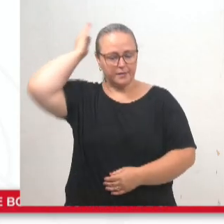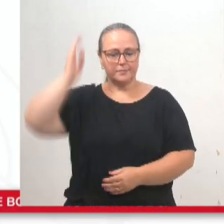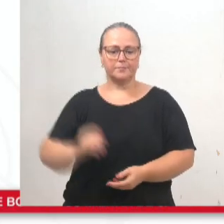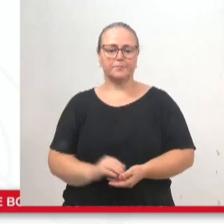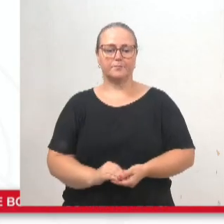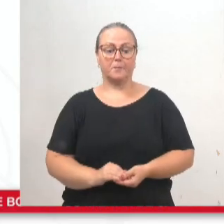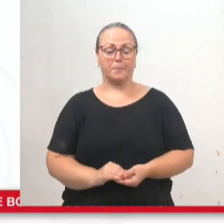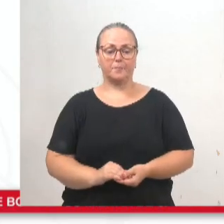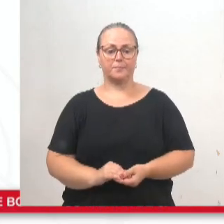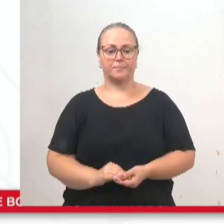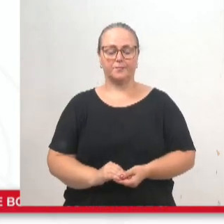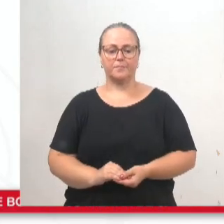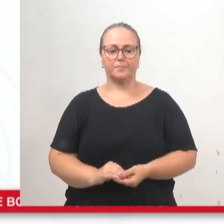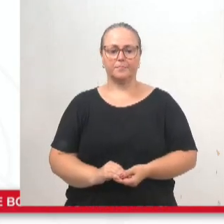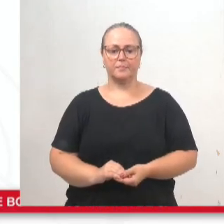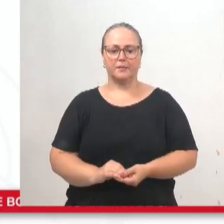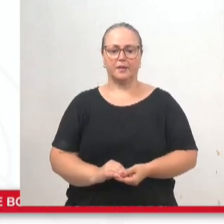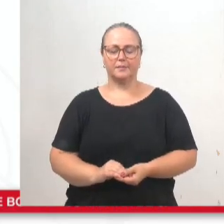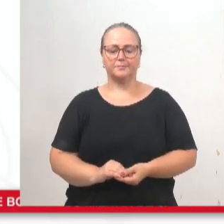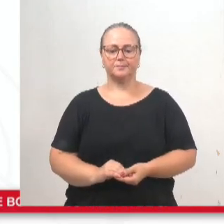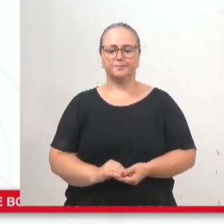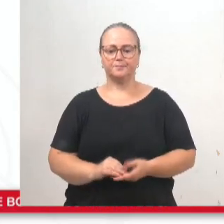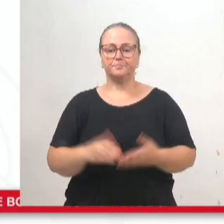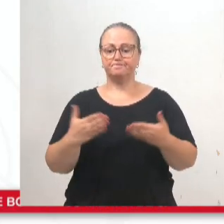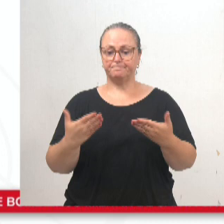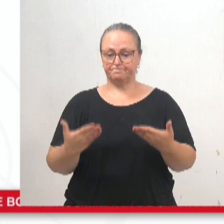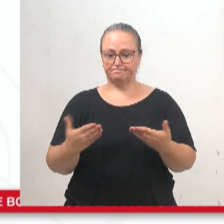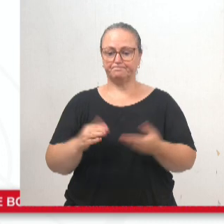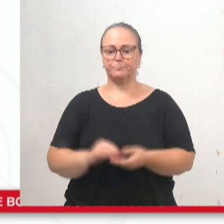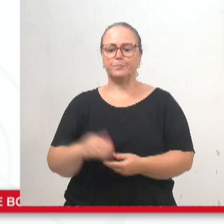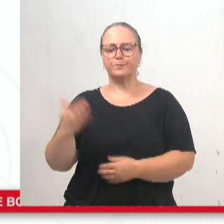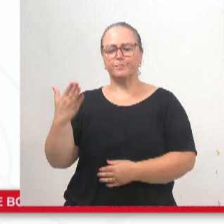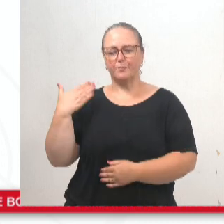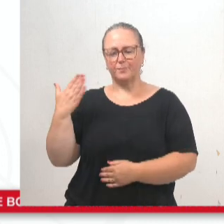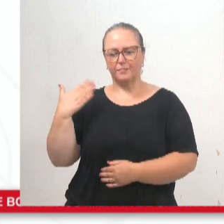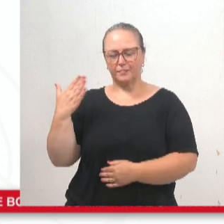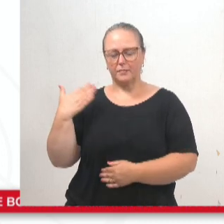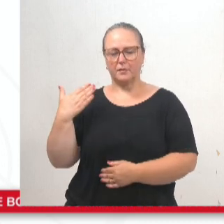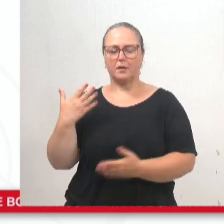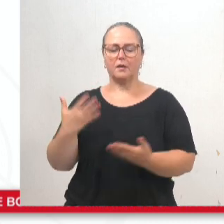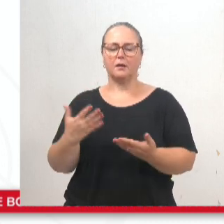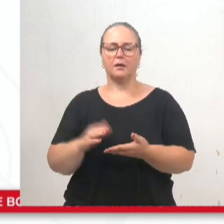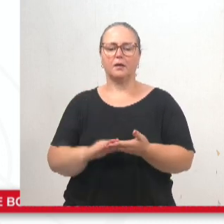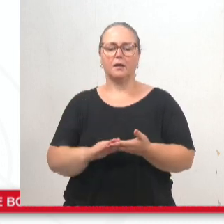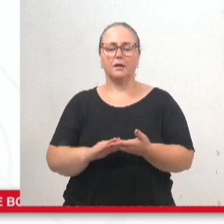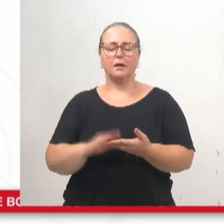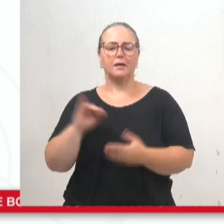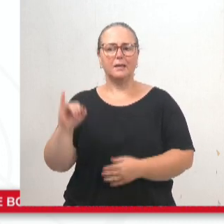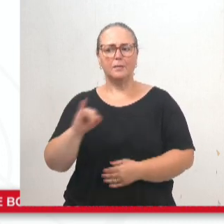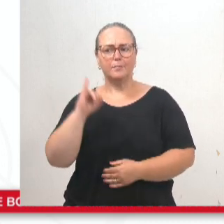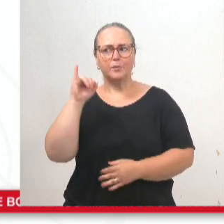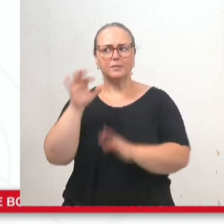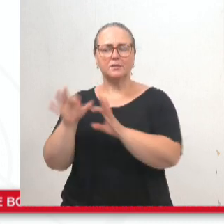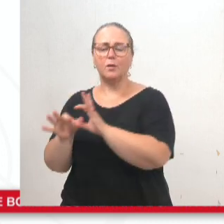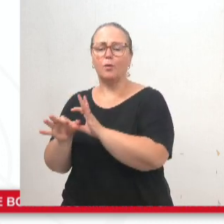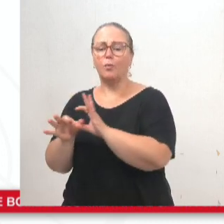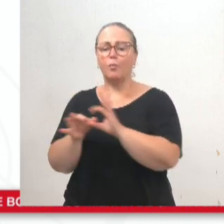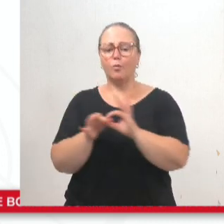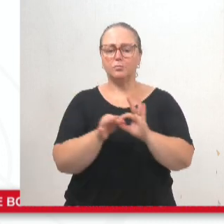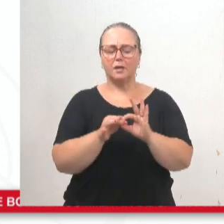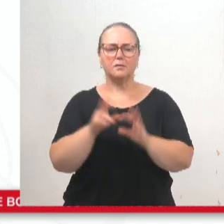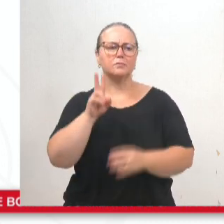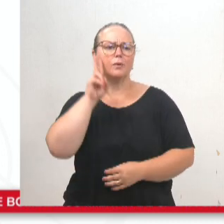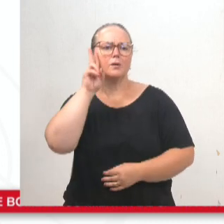Bom, inicialmente, antes da gente falar propriamente da mudança da central, é importante contextualizar o nosso